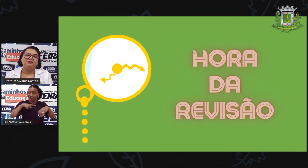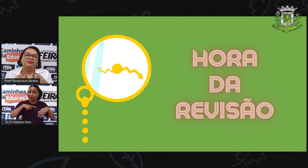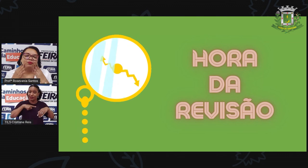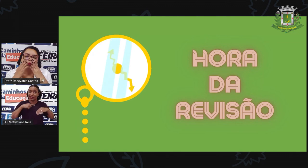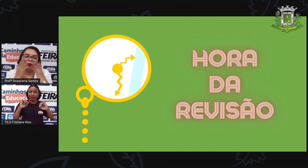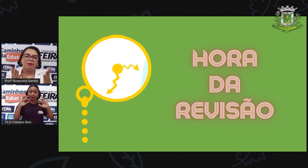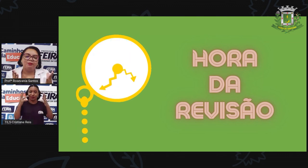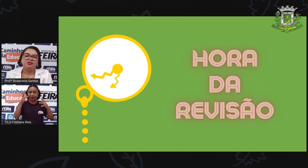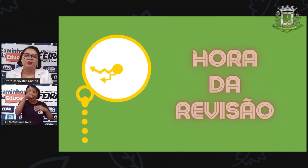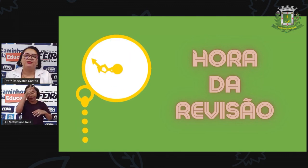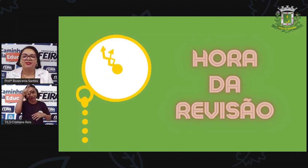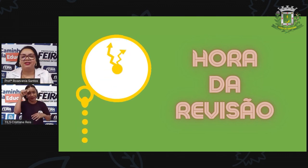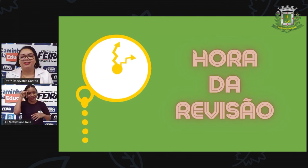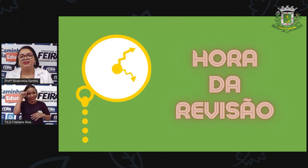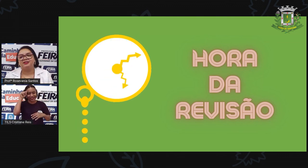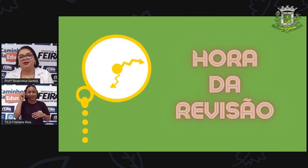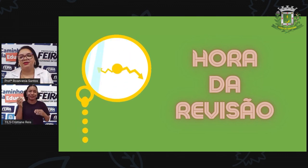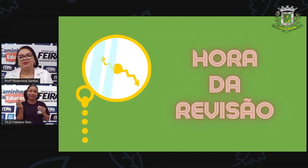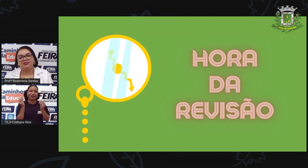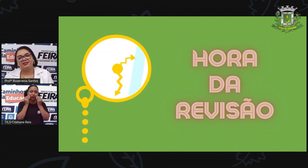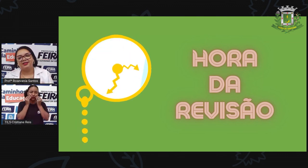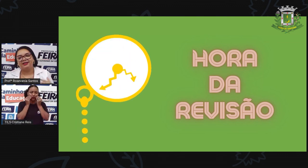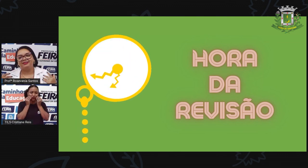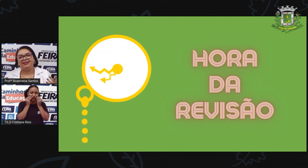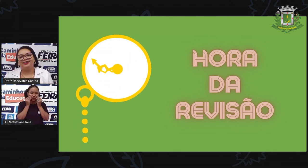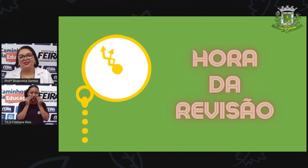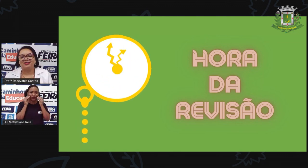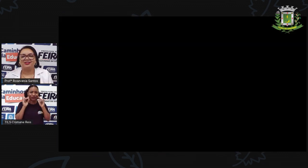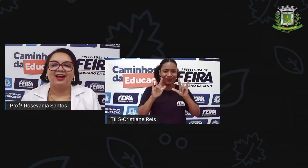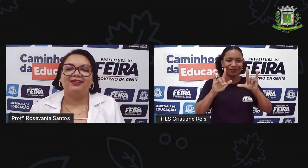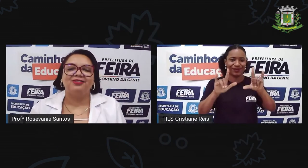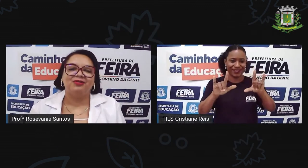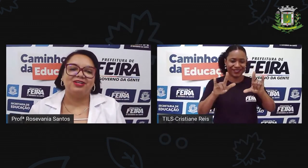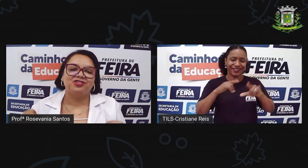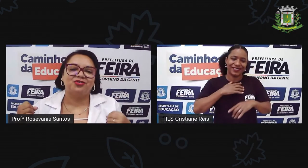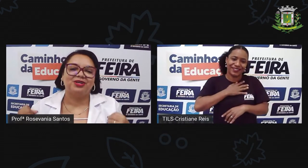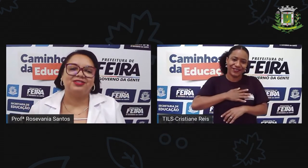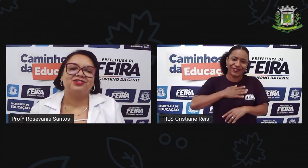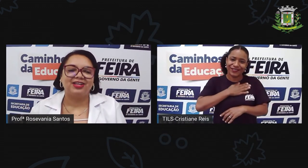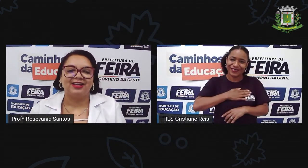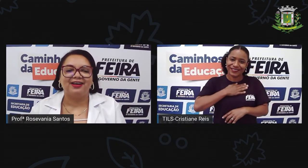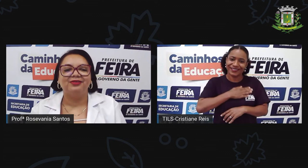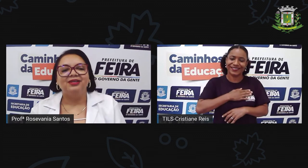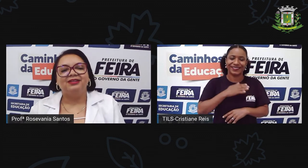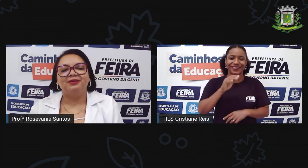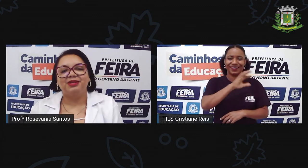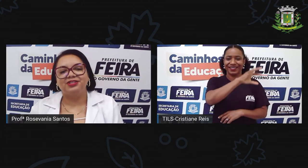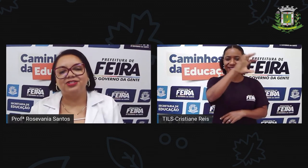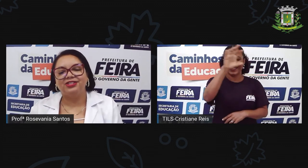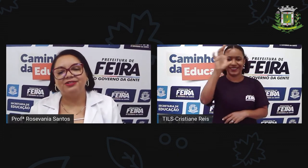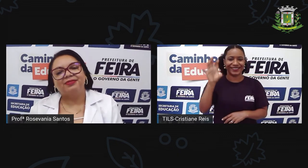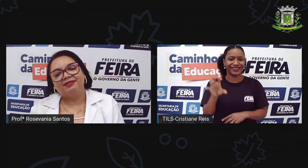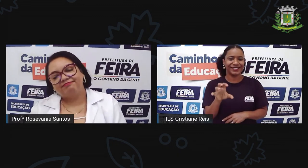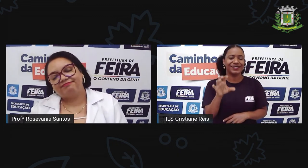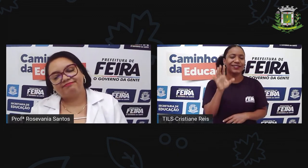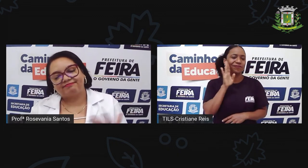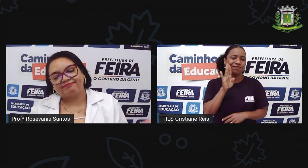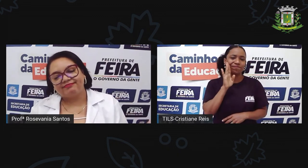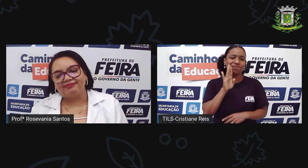forma, um beijo para vocês, espero que vocês tenham, né, gostado, é uma região bastante legal, né, para a gente,